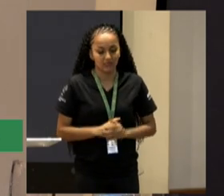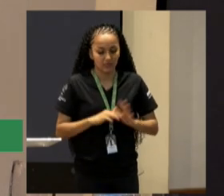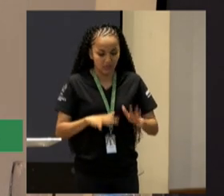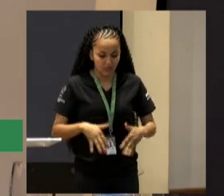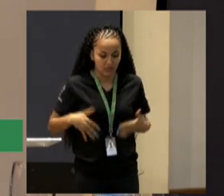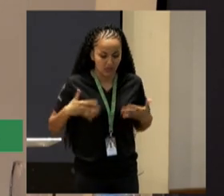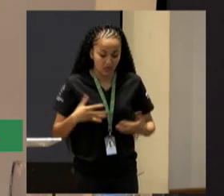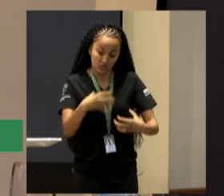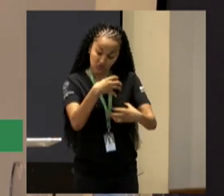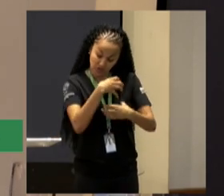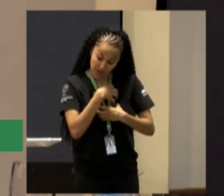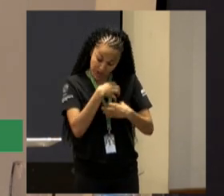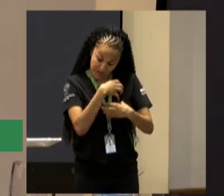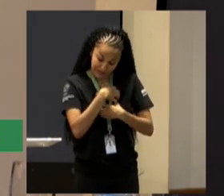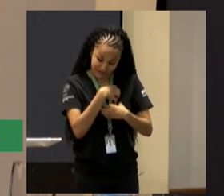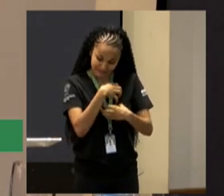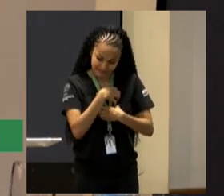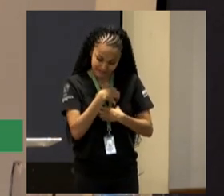Deste modo,